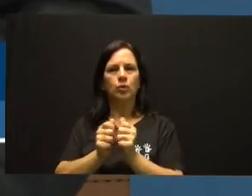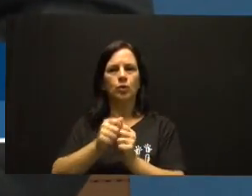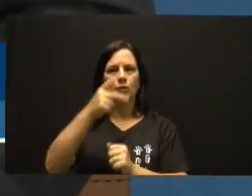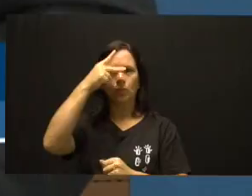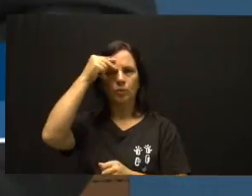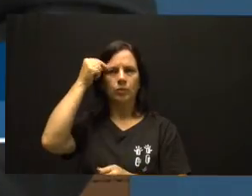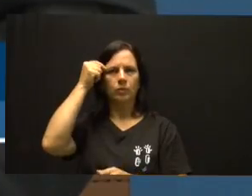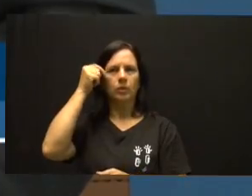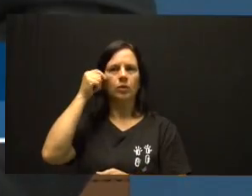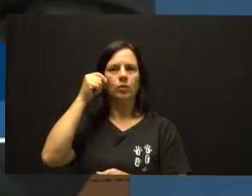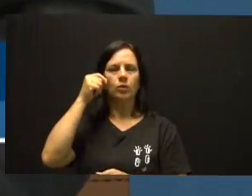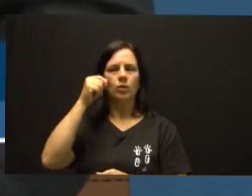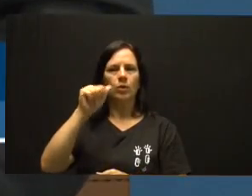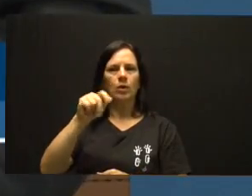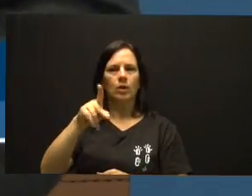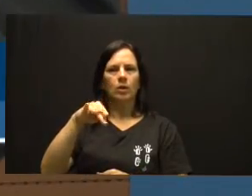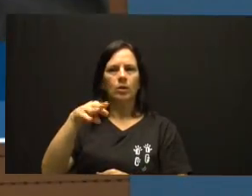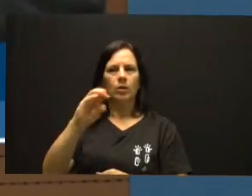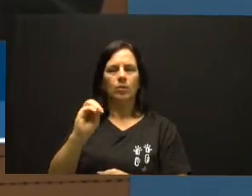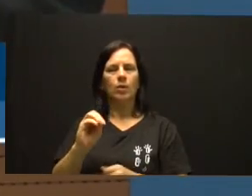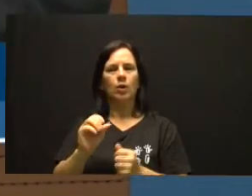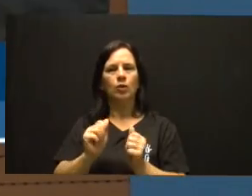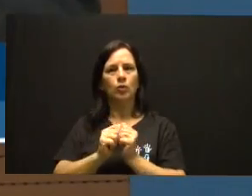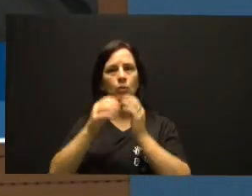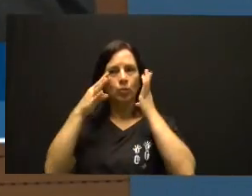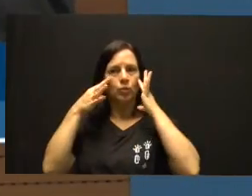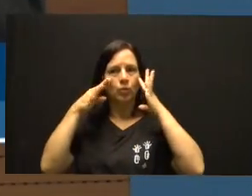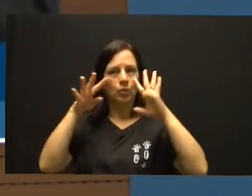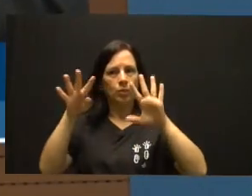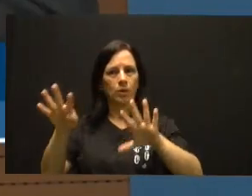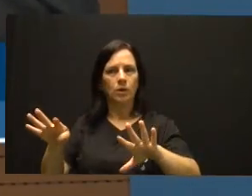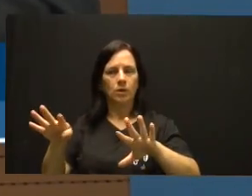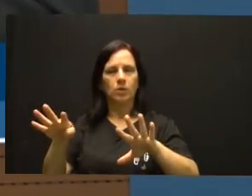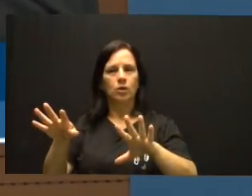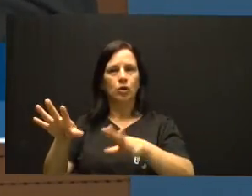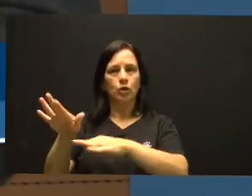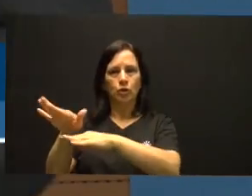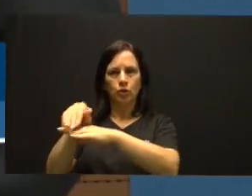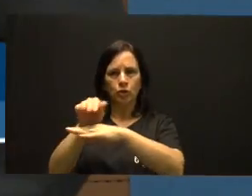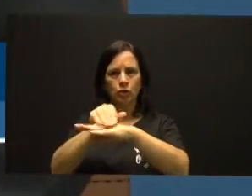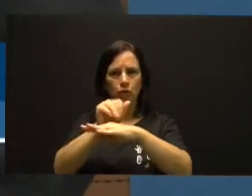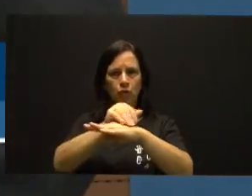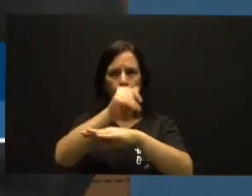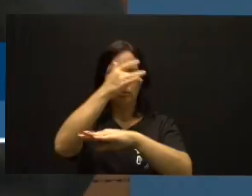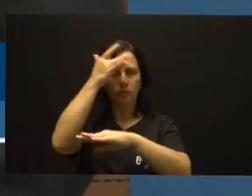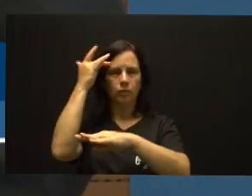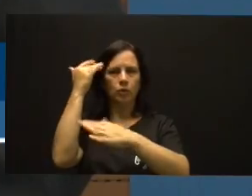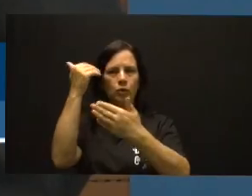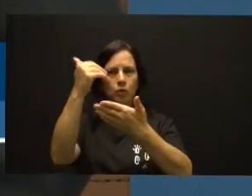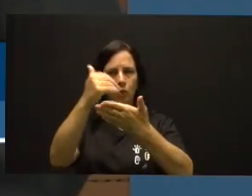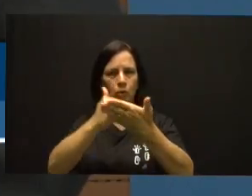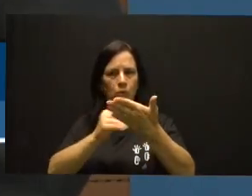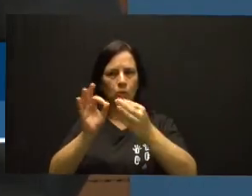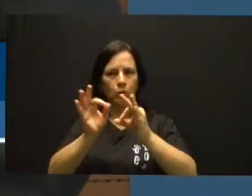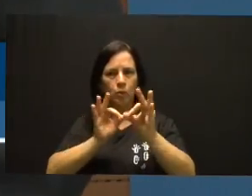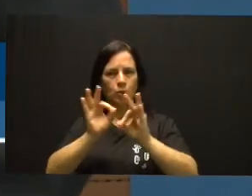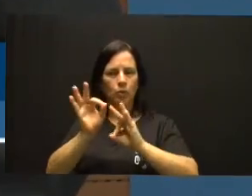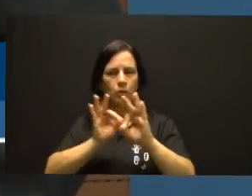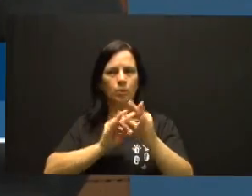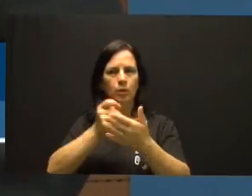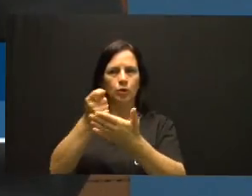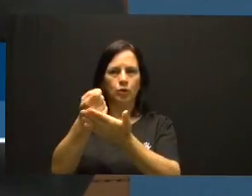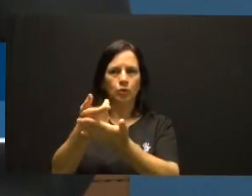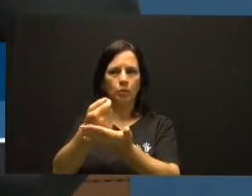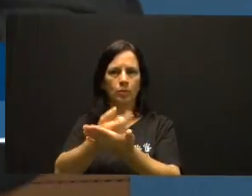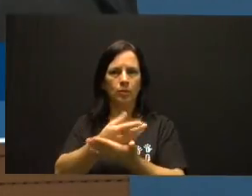Ademário, que faça, assim, que dê uma atenção, que chame essas pessoas, faça um cronograma de pagamento, mesmo